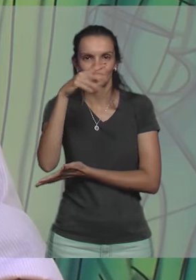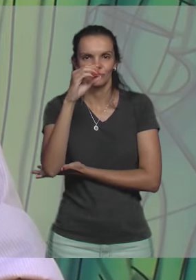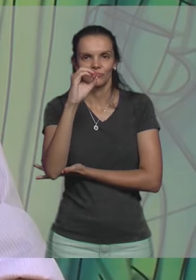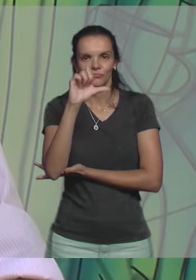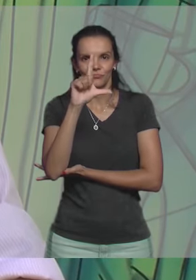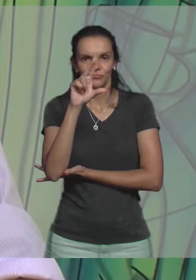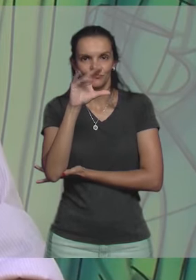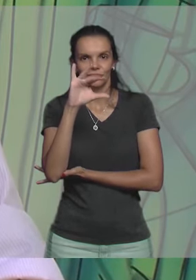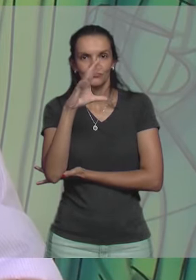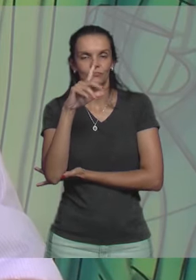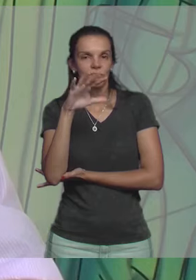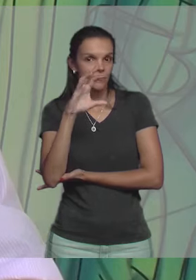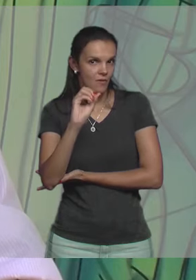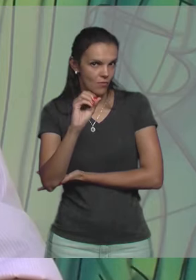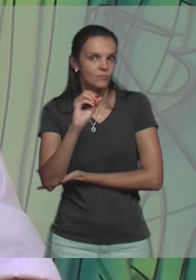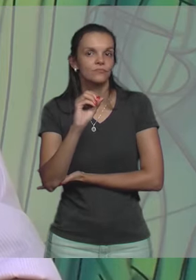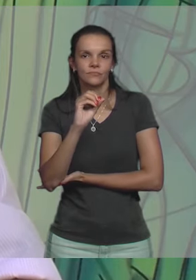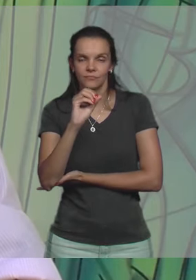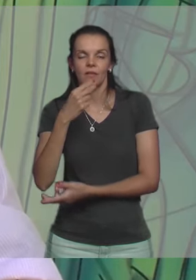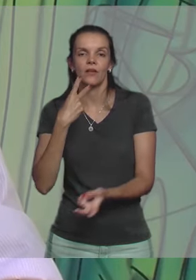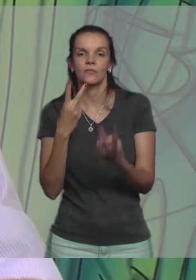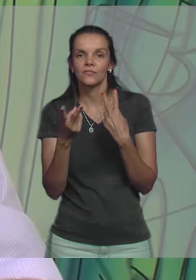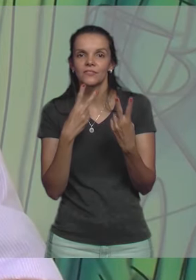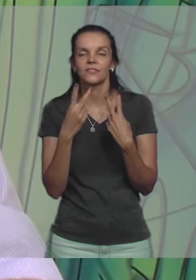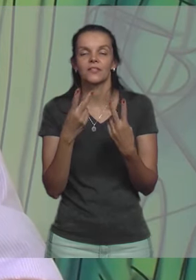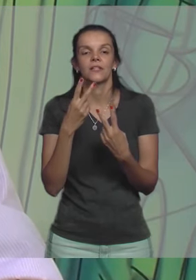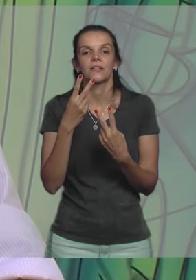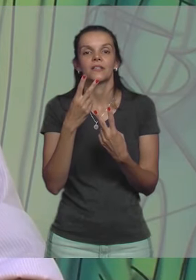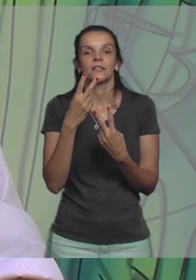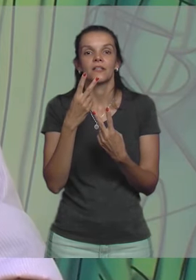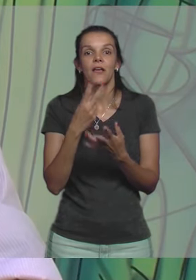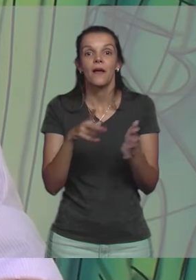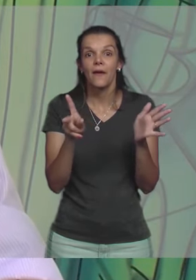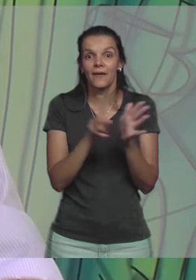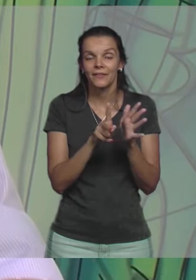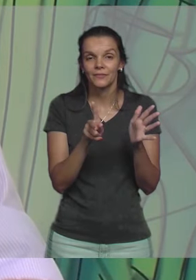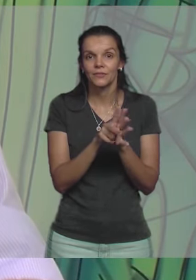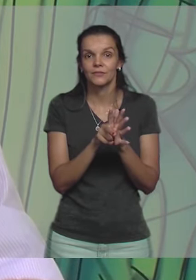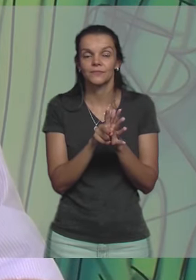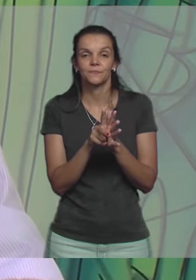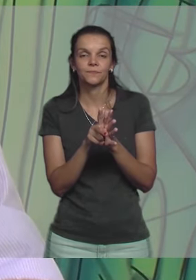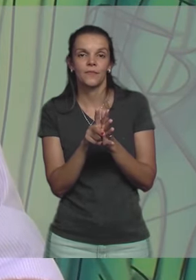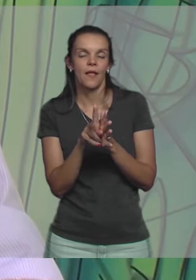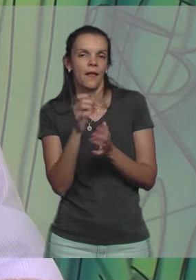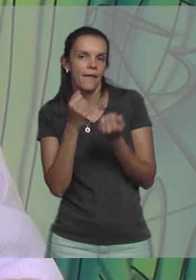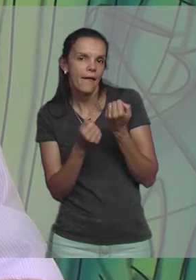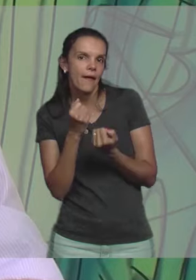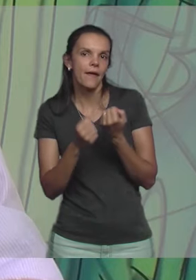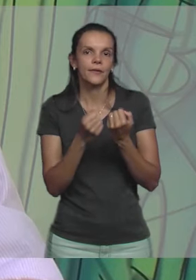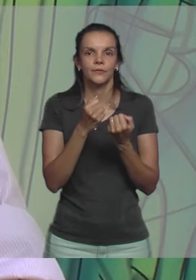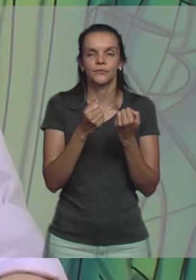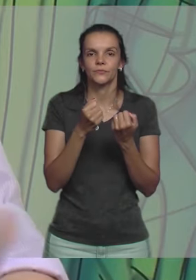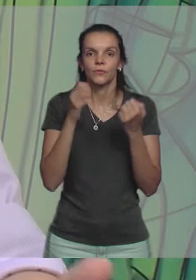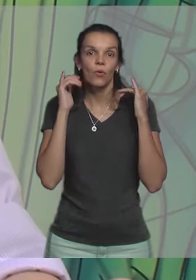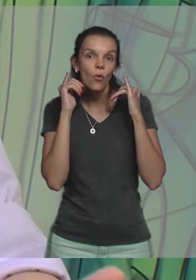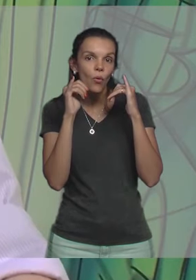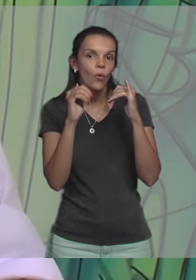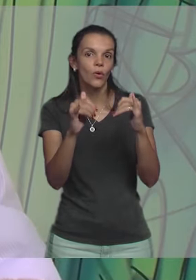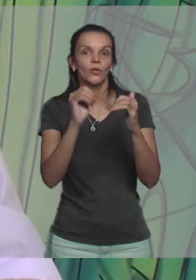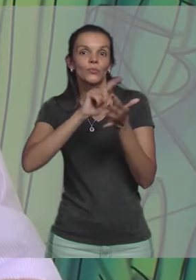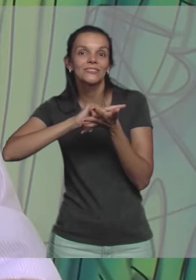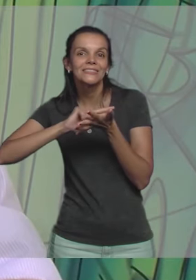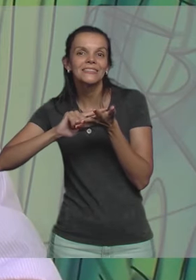incentivar e visar também o transporte, a mobilidade sustentável, que se diz, que é o uso de veículos não poluentes, veículos, ônibus